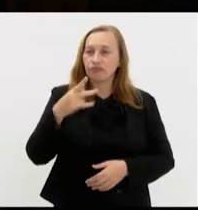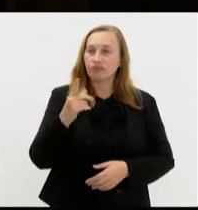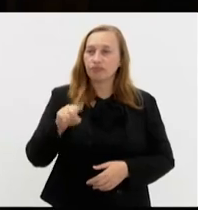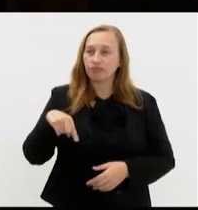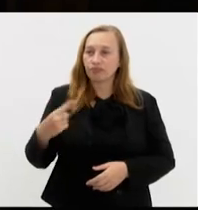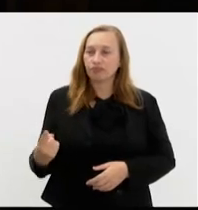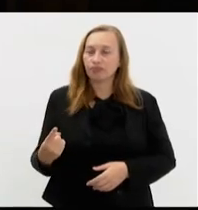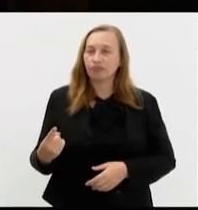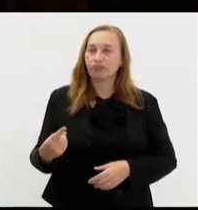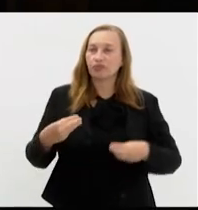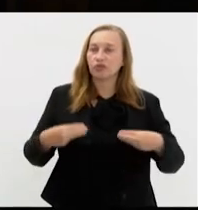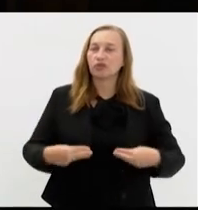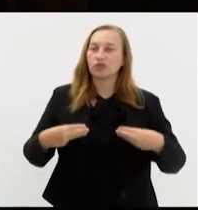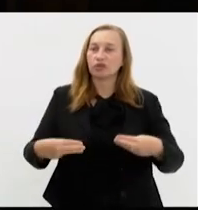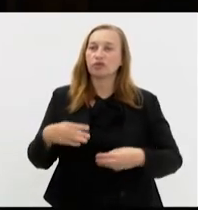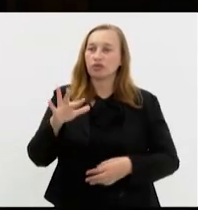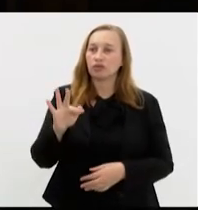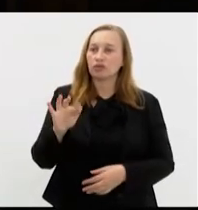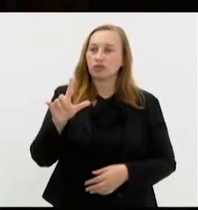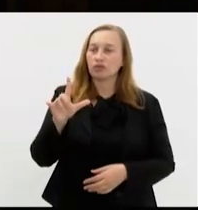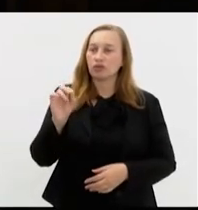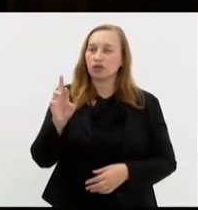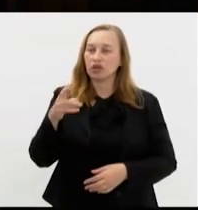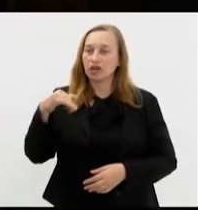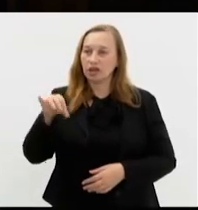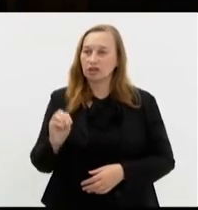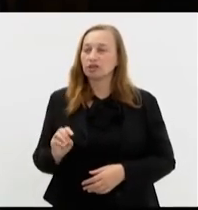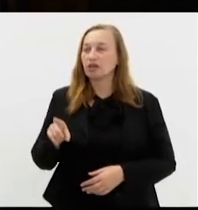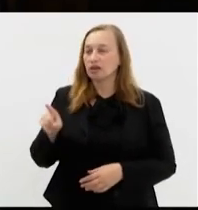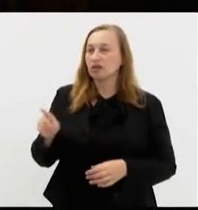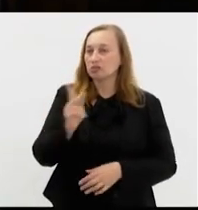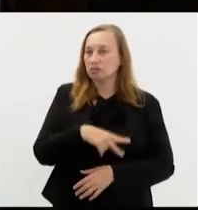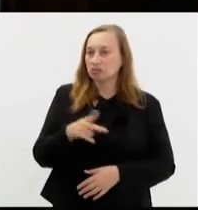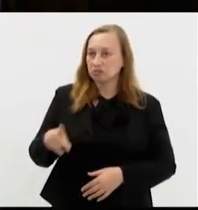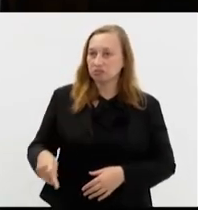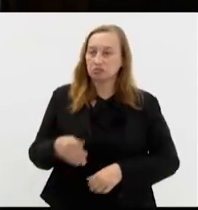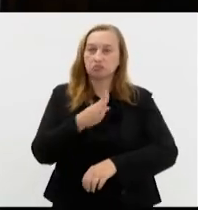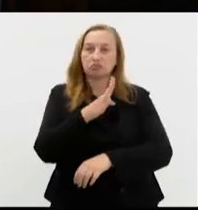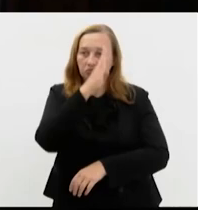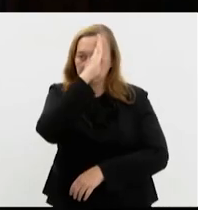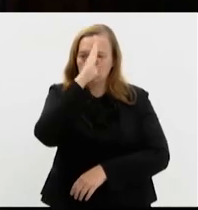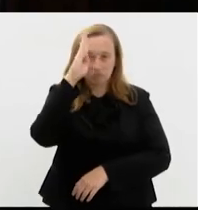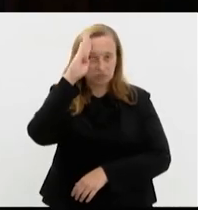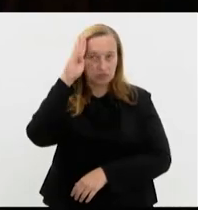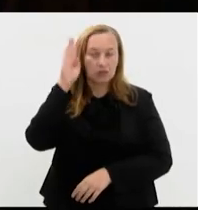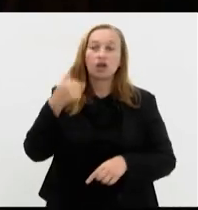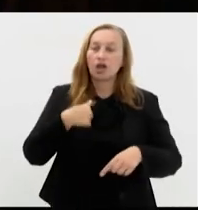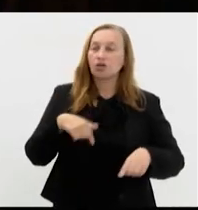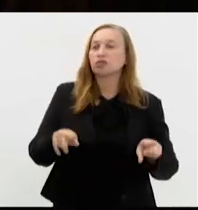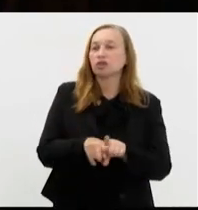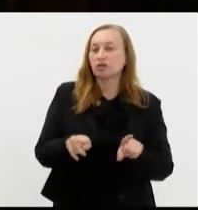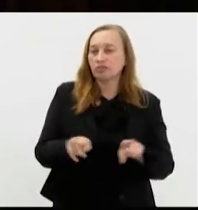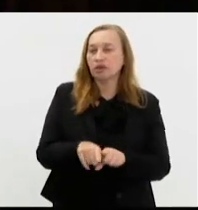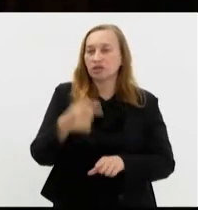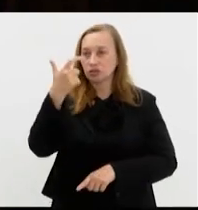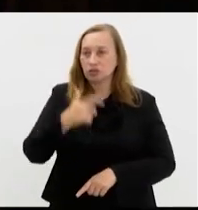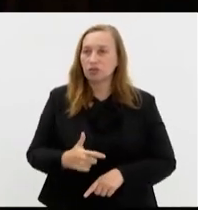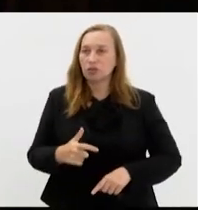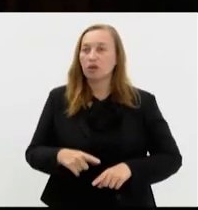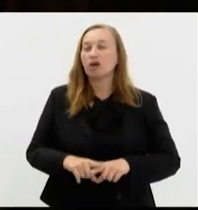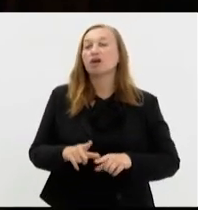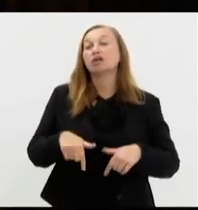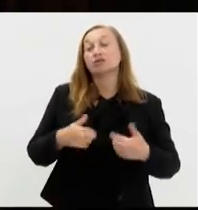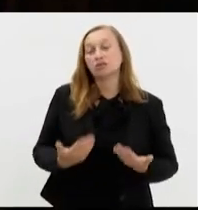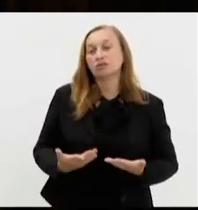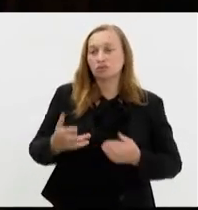ministro Floriano ele é acadêmico Professor Eu também sou professora sou da academia então eu tenho um